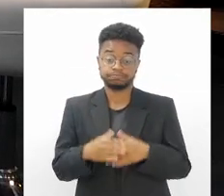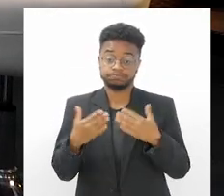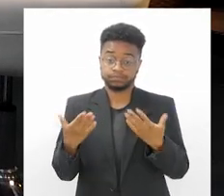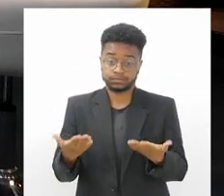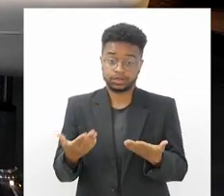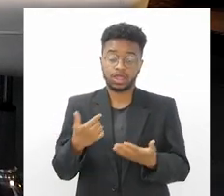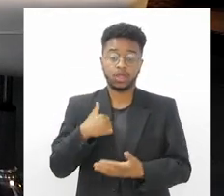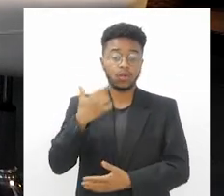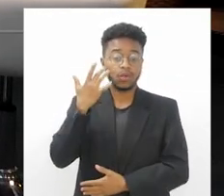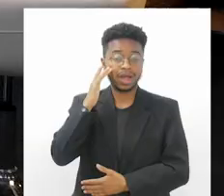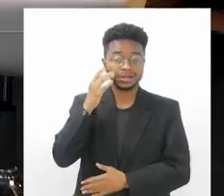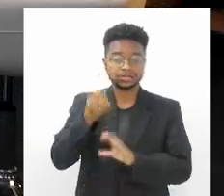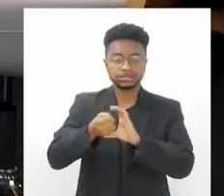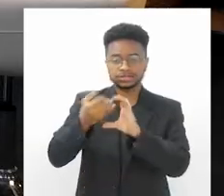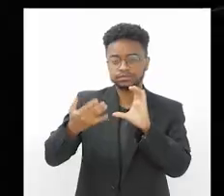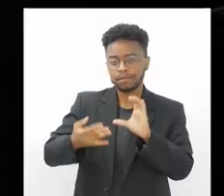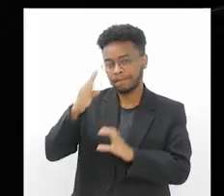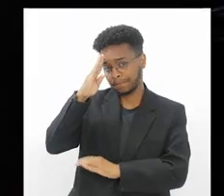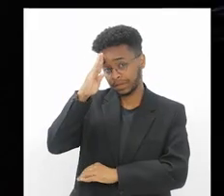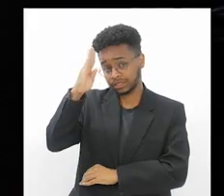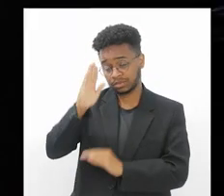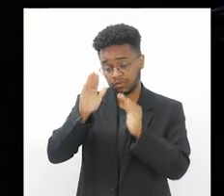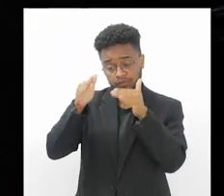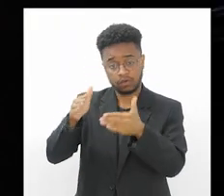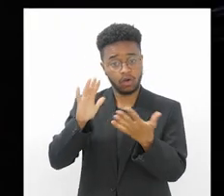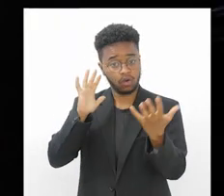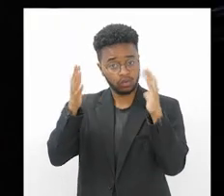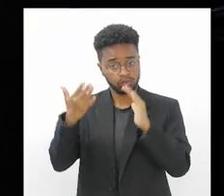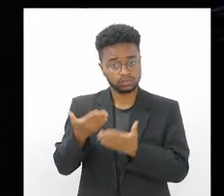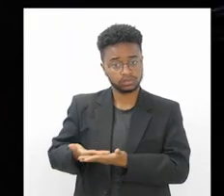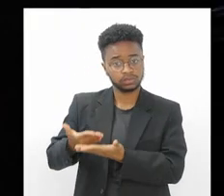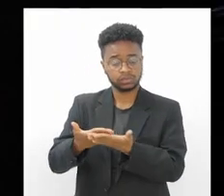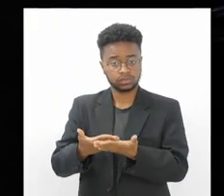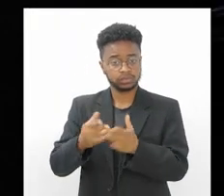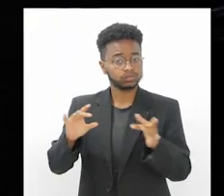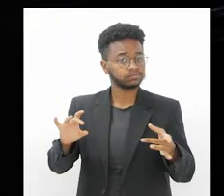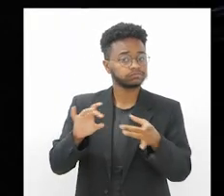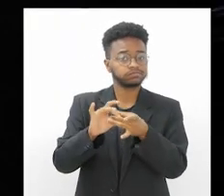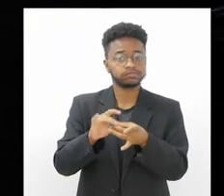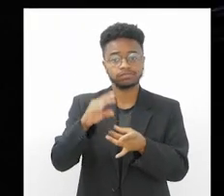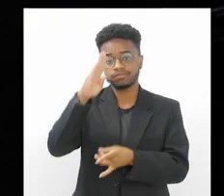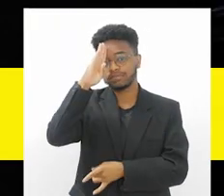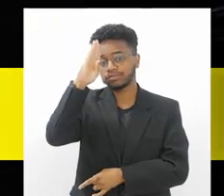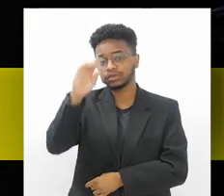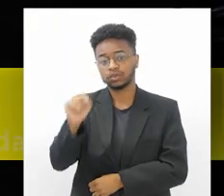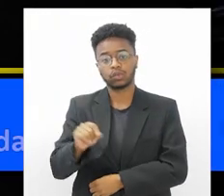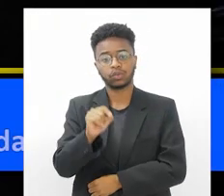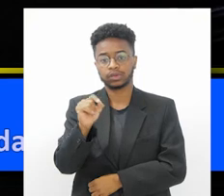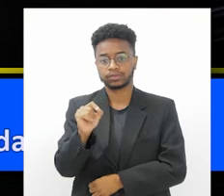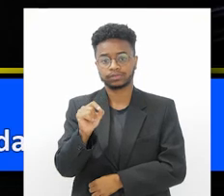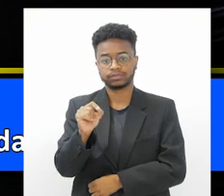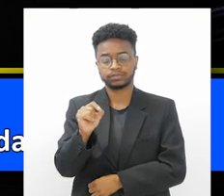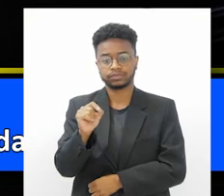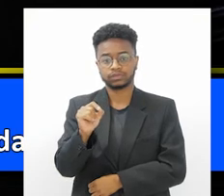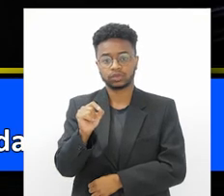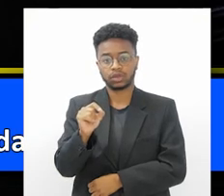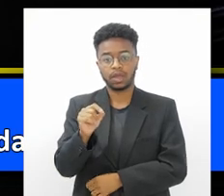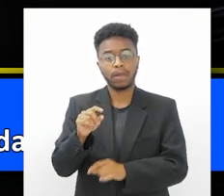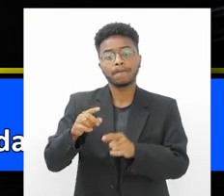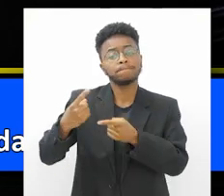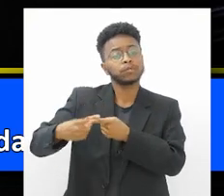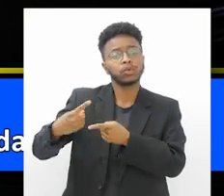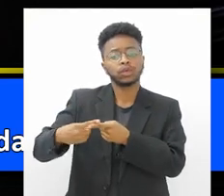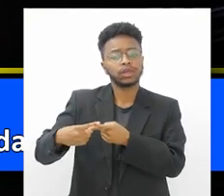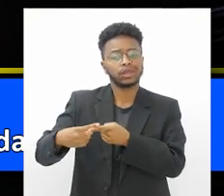eu acho que o principal aspecto aqui em relação à meteorologia está relacionado principalmente com a causa,